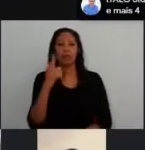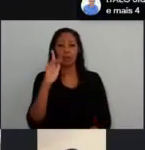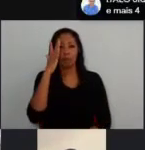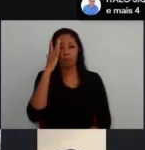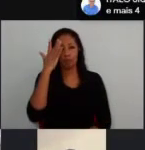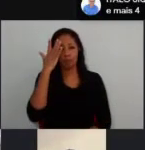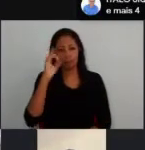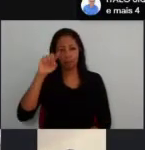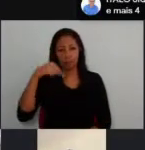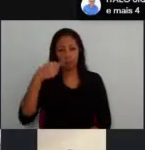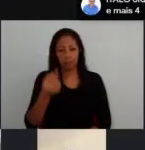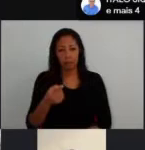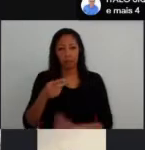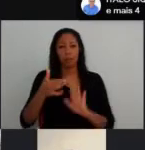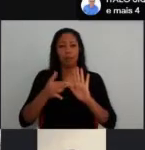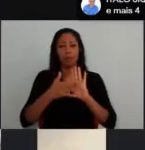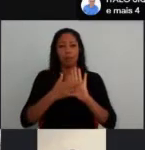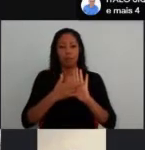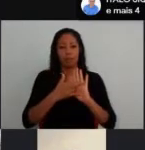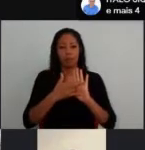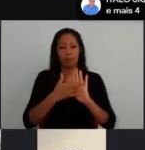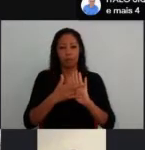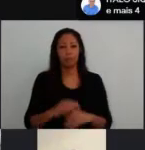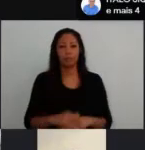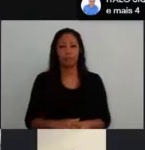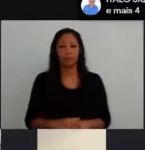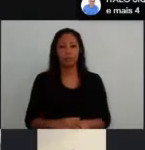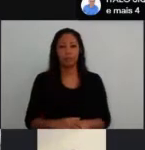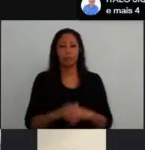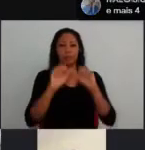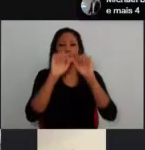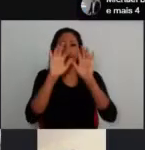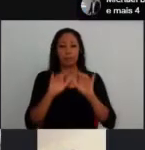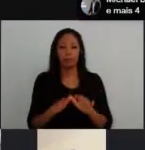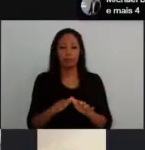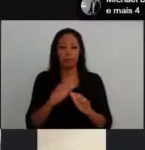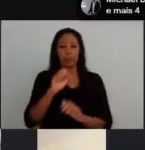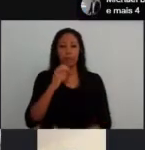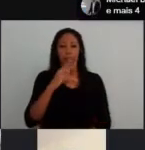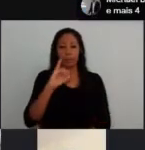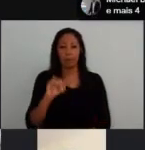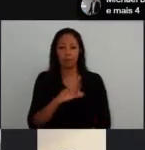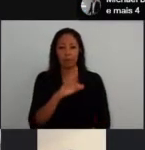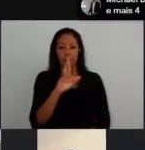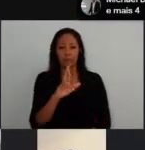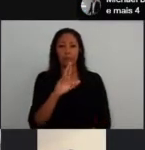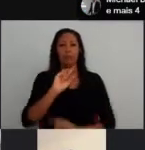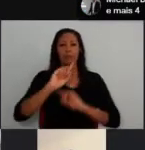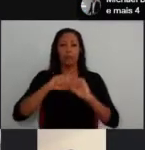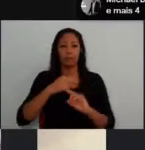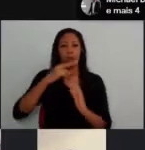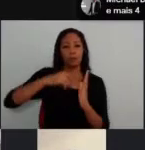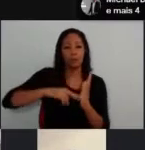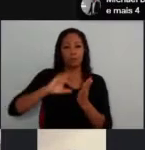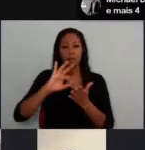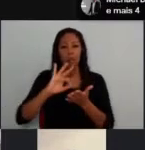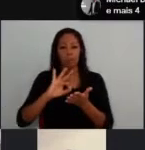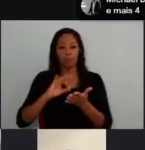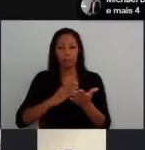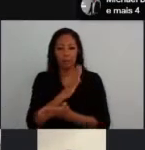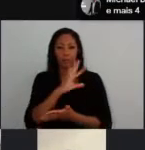horário regimental. Para constar, Paulo Barbosa, segundo secretário interino, fez lavar a ata que, após lida e aprovada, será assinada pelo membro da mesa